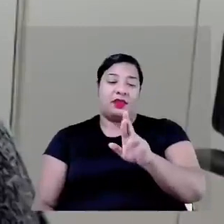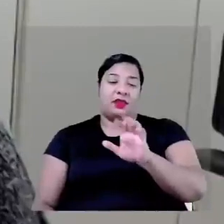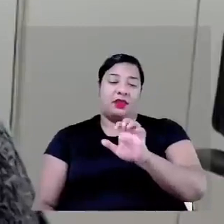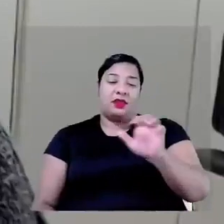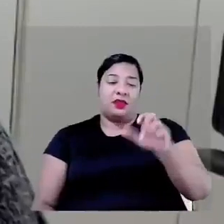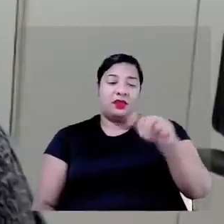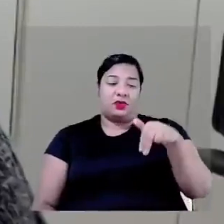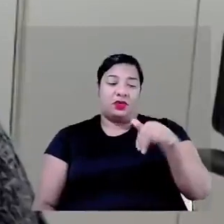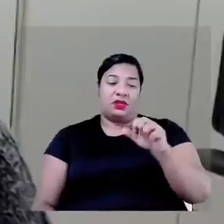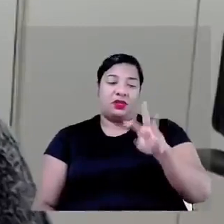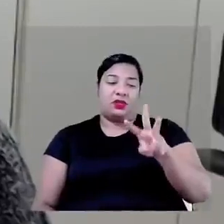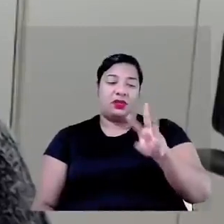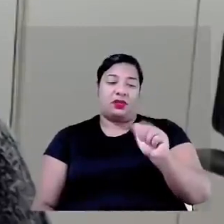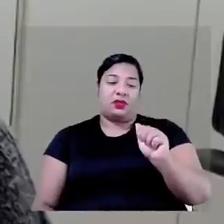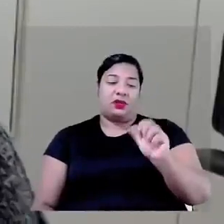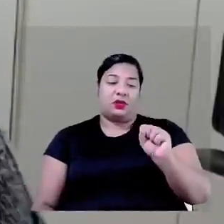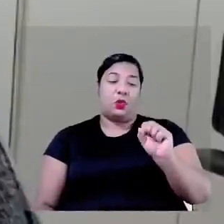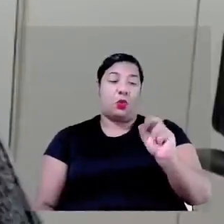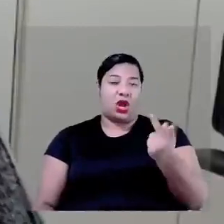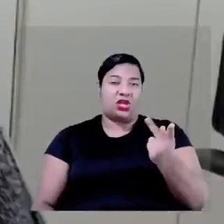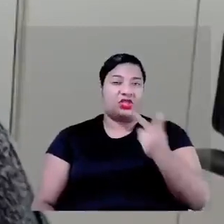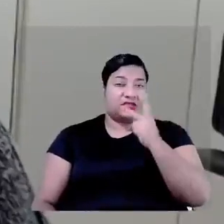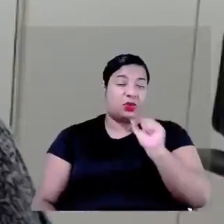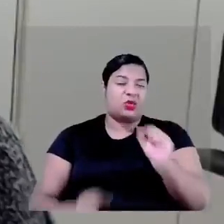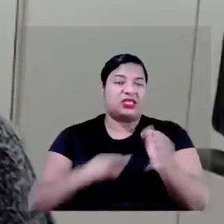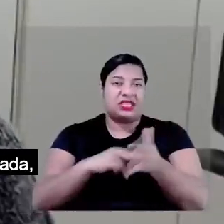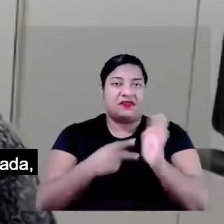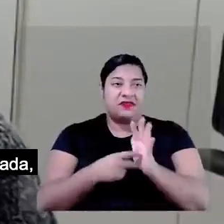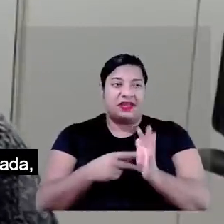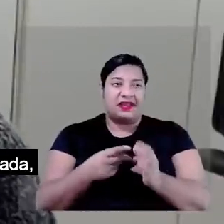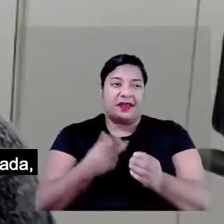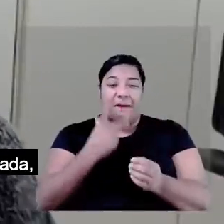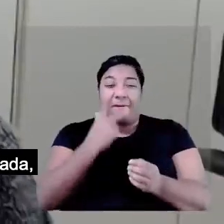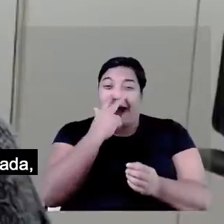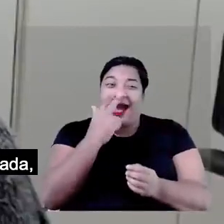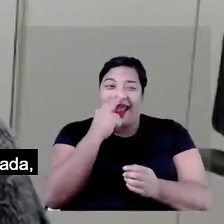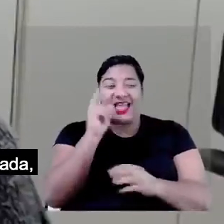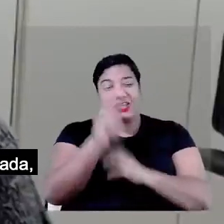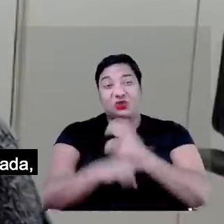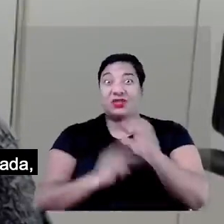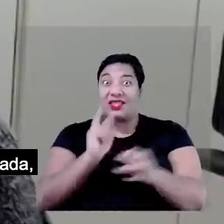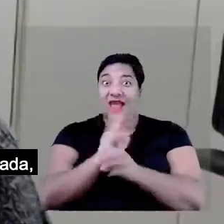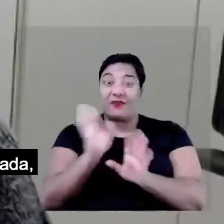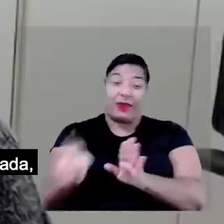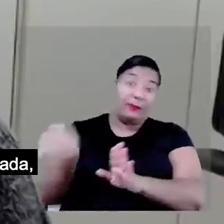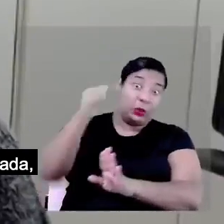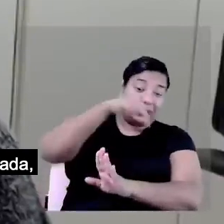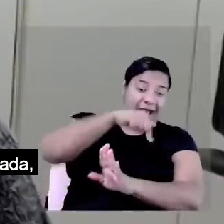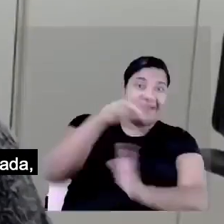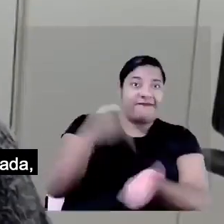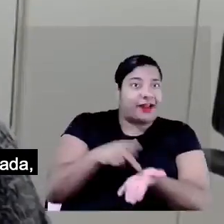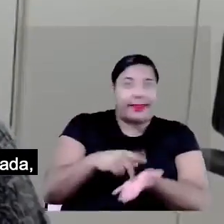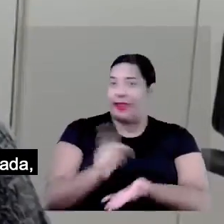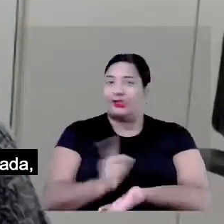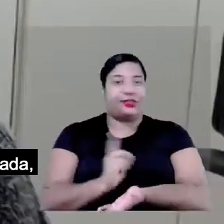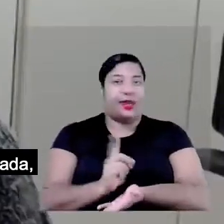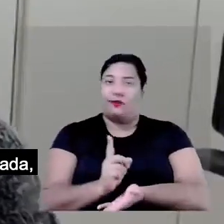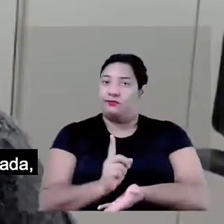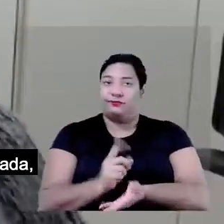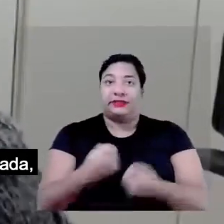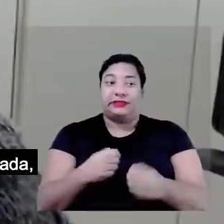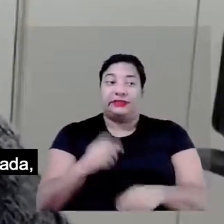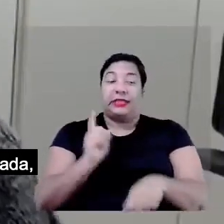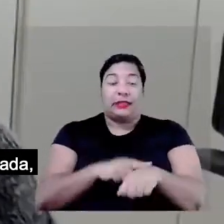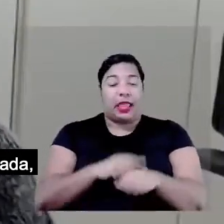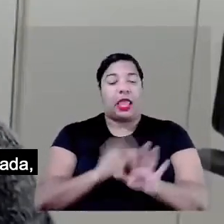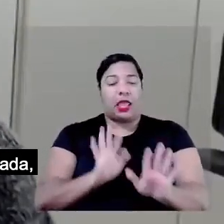sustentável, só que não, né? Então, nesse caso, não vale a pena. Então tem que ter um pouco mais de tempo para